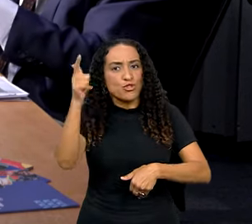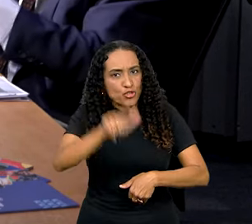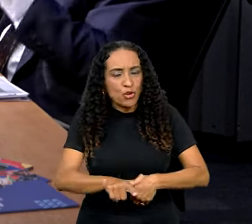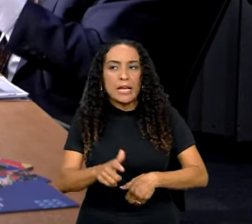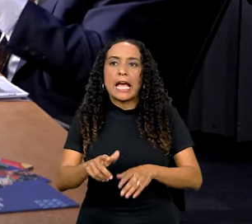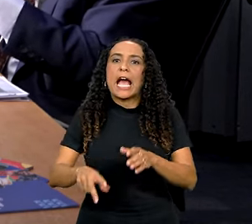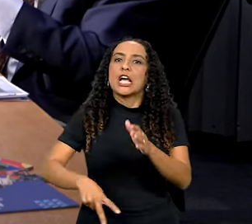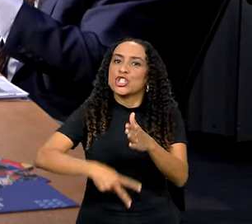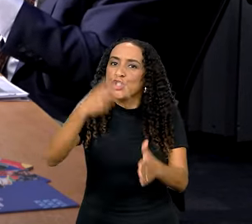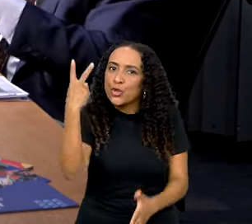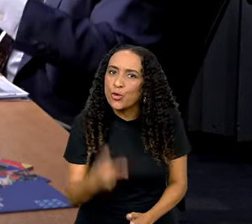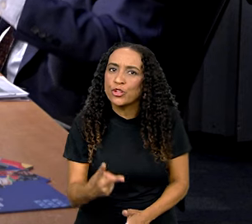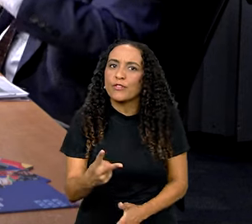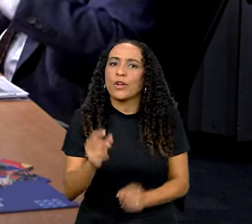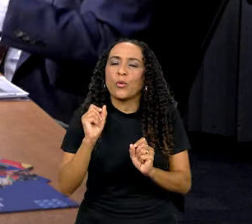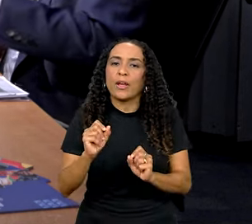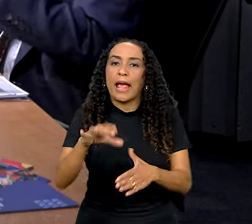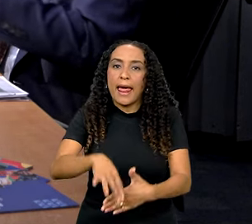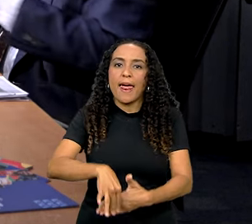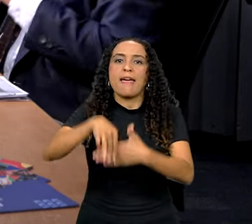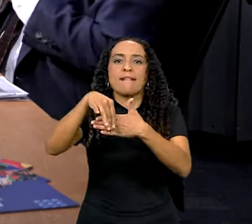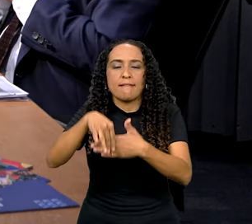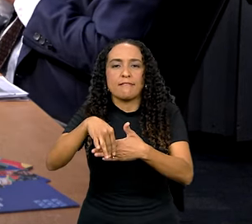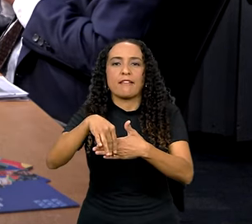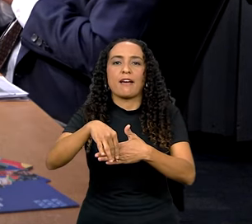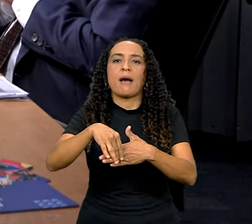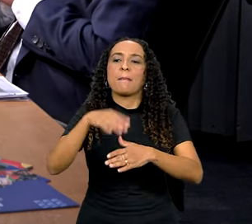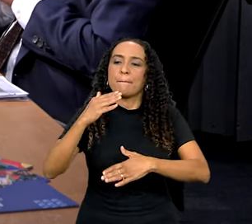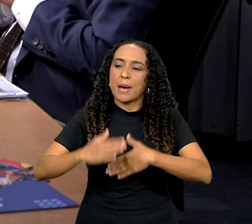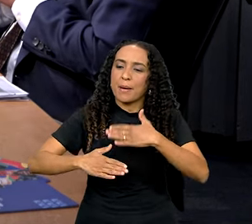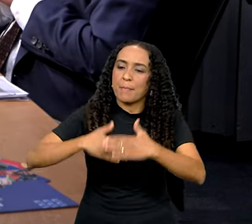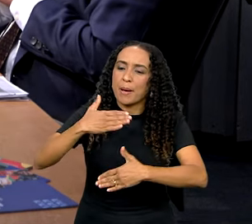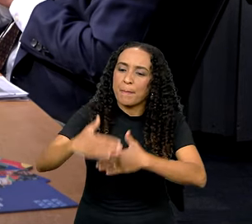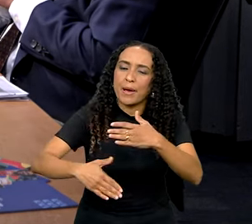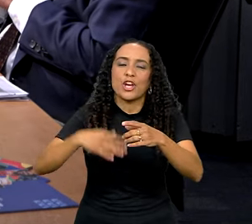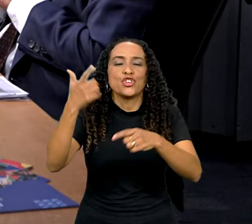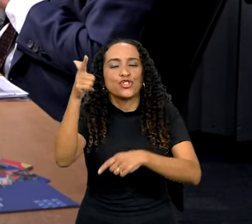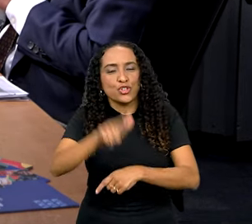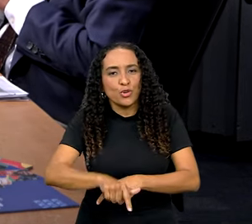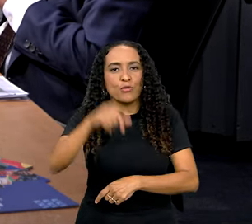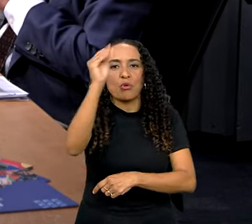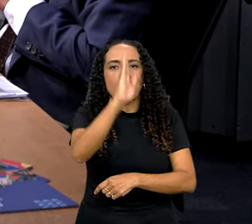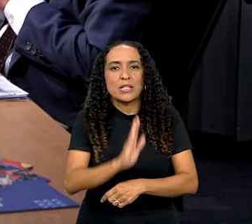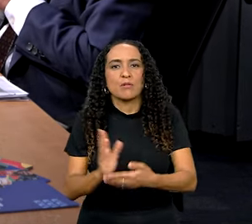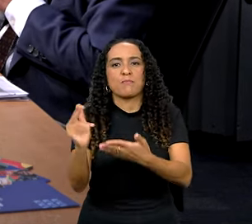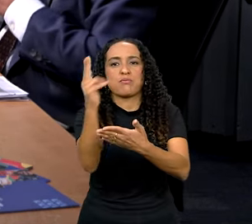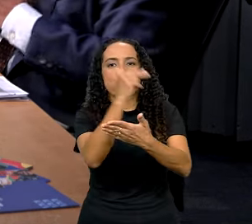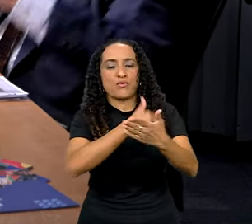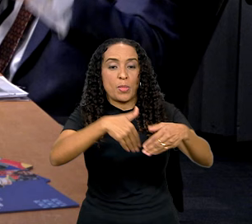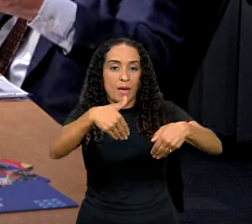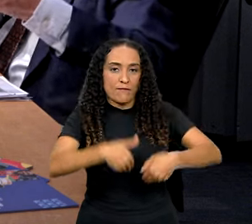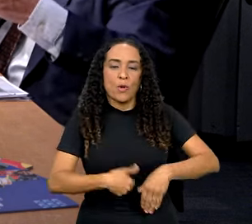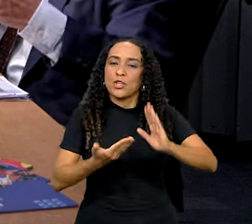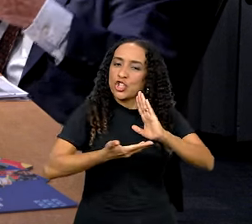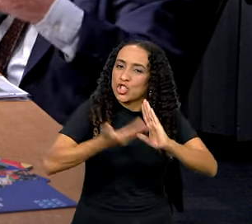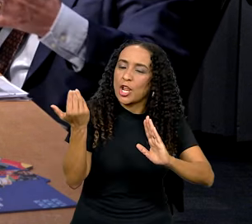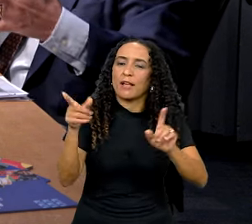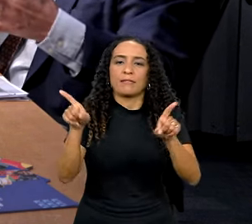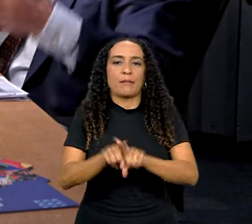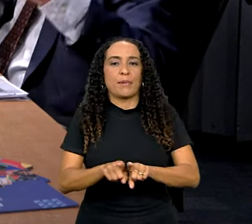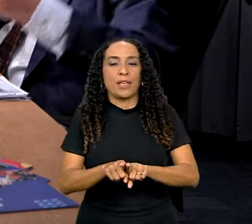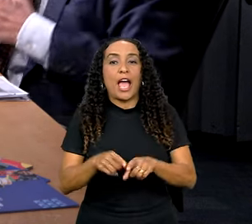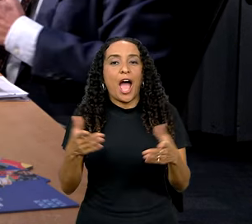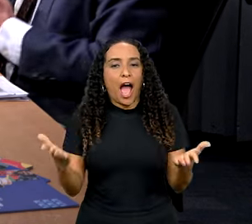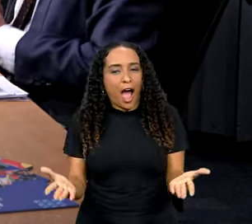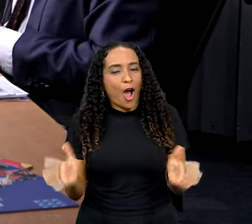ele vai pela segunda vez e liderar esse processo de tiar o Brasil do mapa da fome e agora com